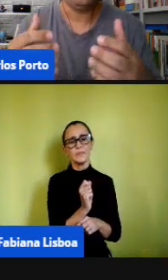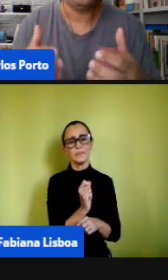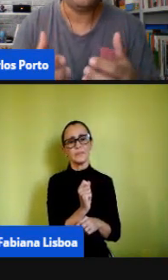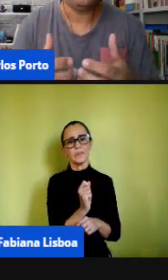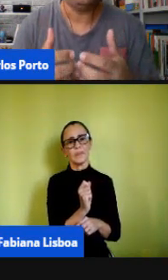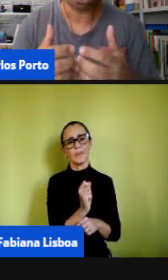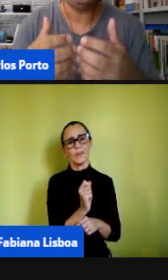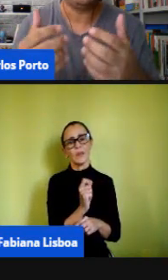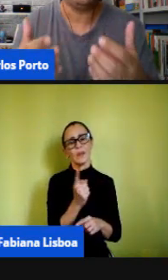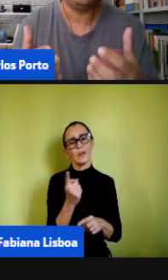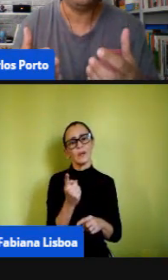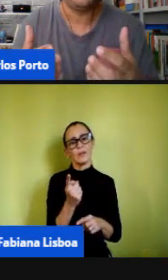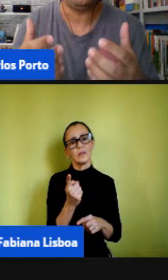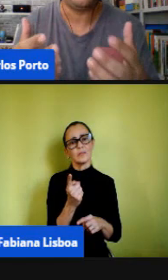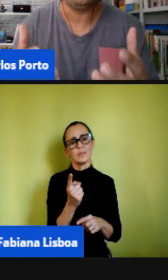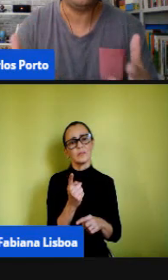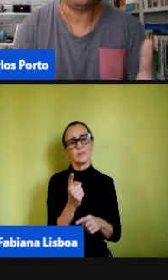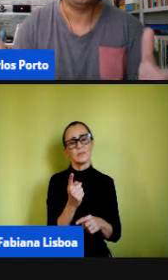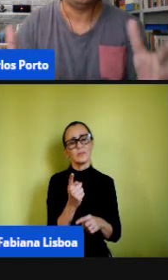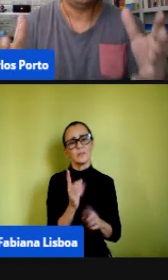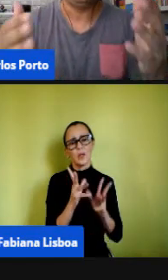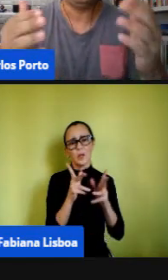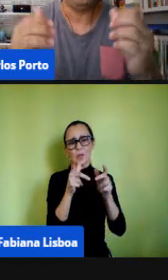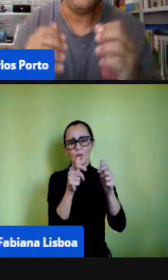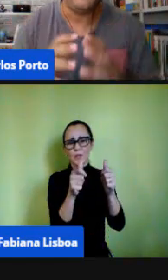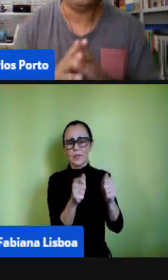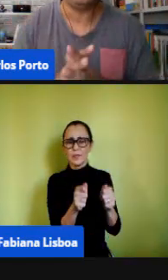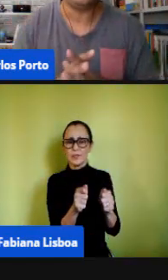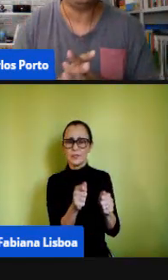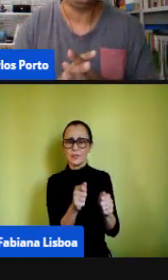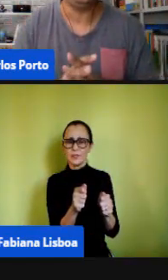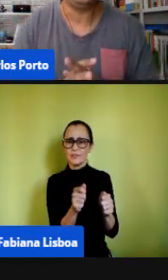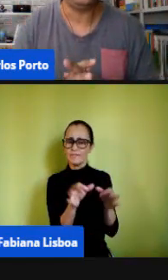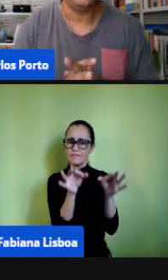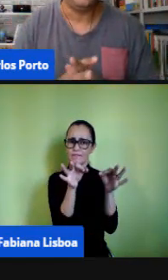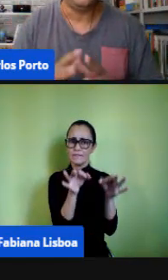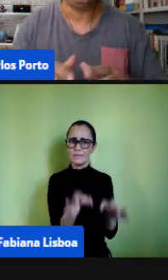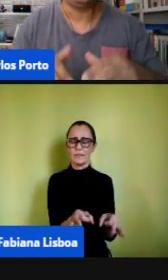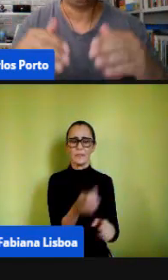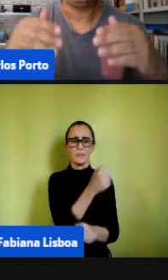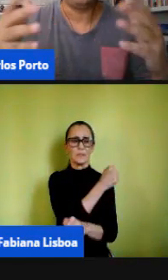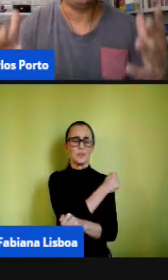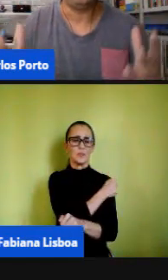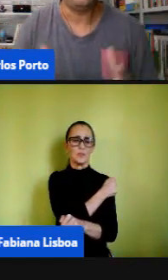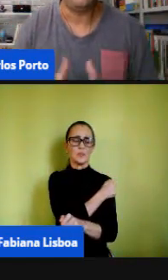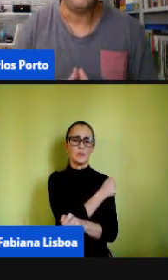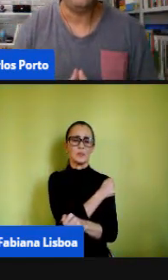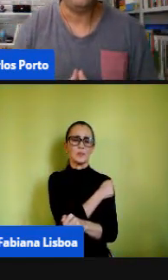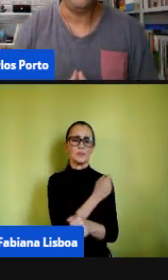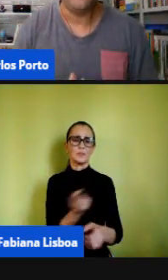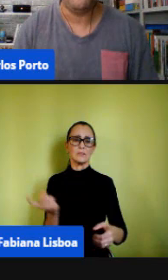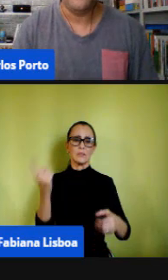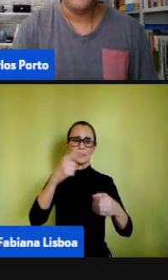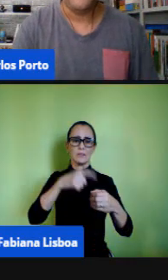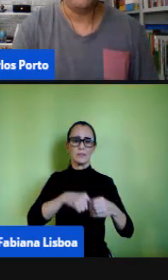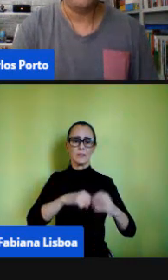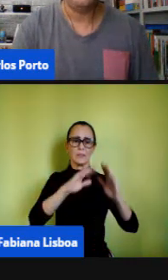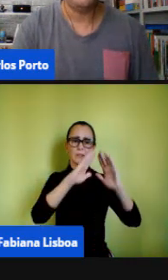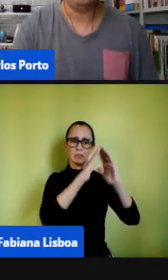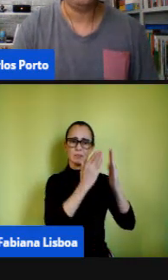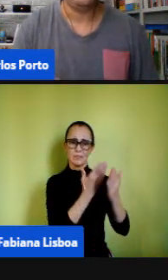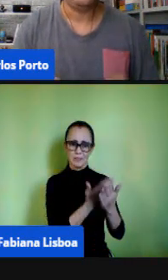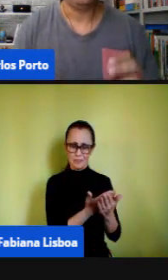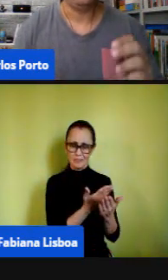eu digo sempre, quando estiver tudo regularizado, receber esses alunos e transformarmos esse ambiente de novo em